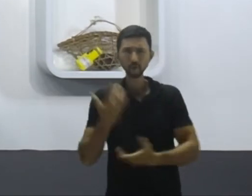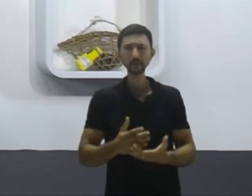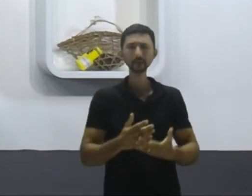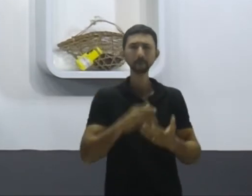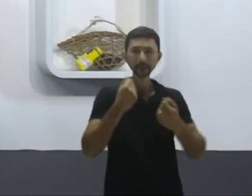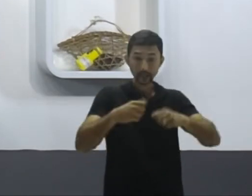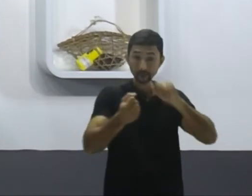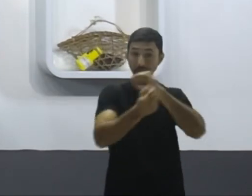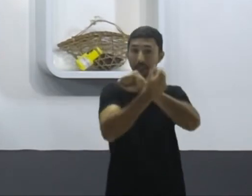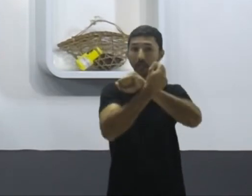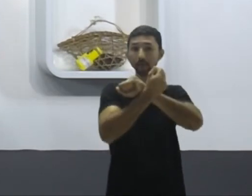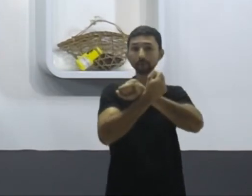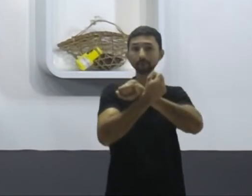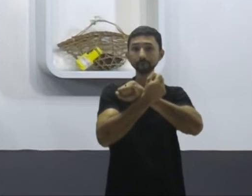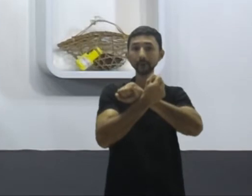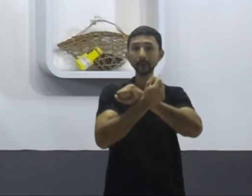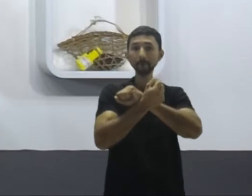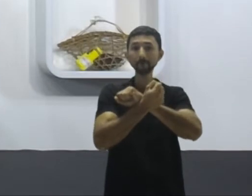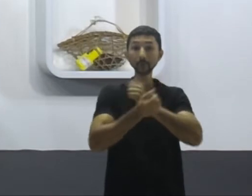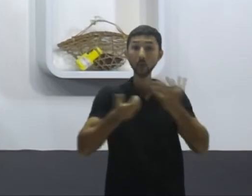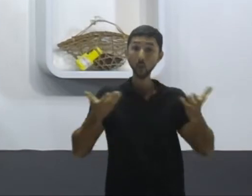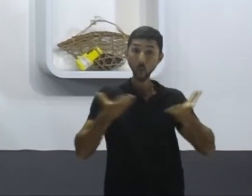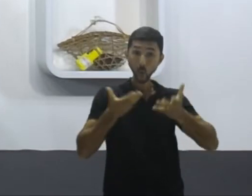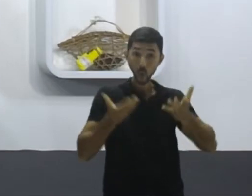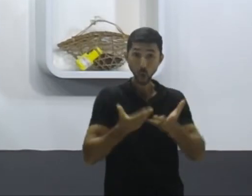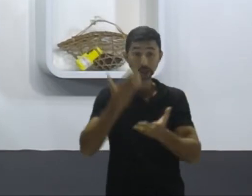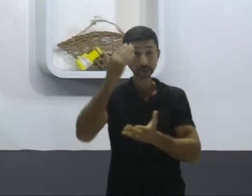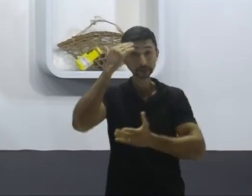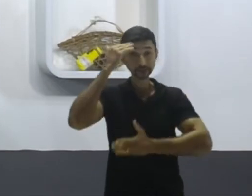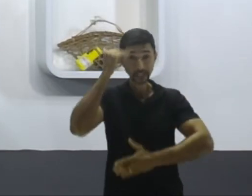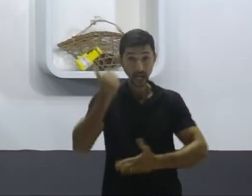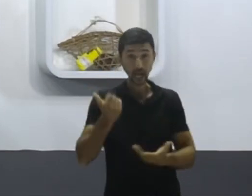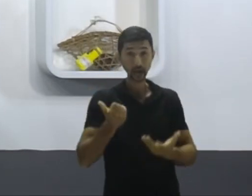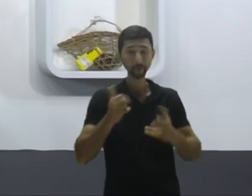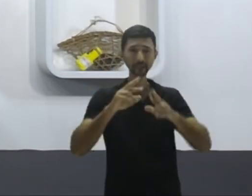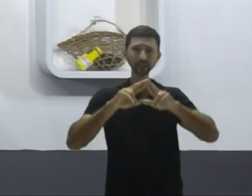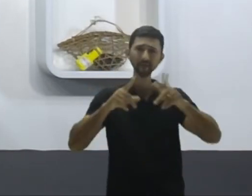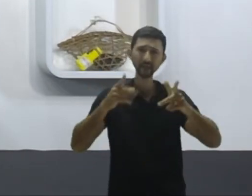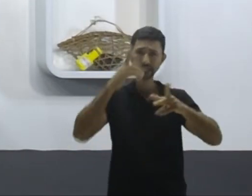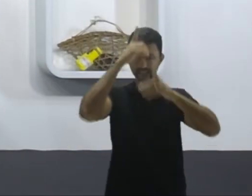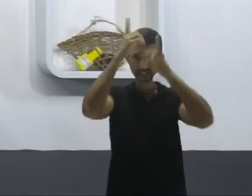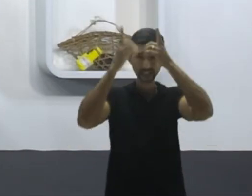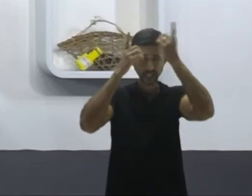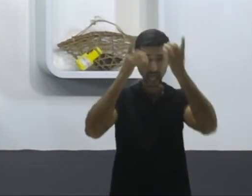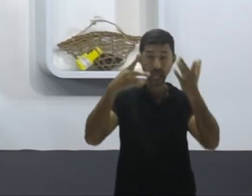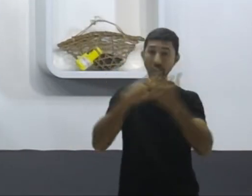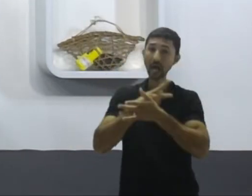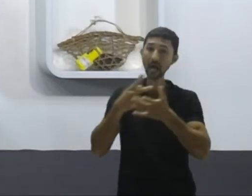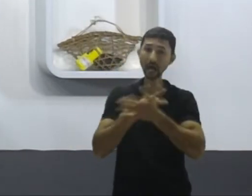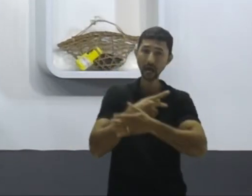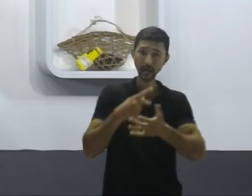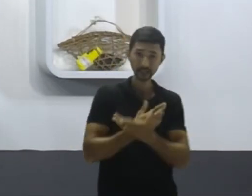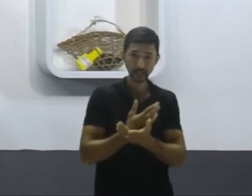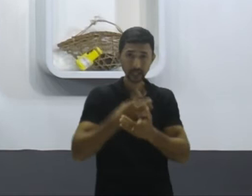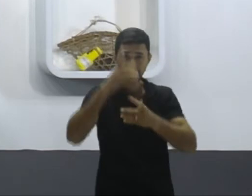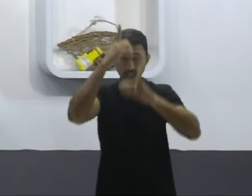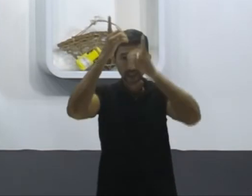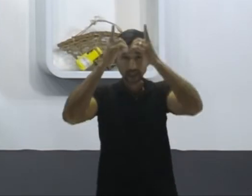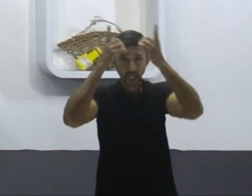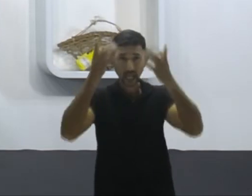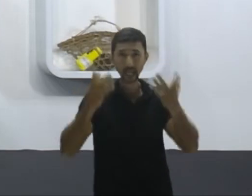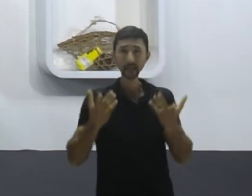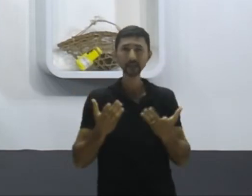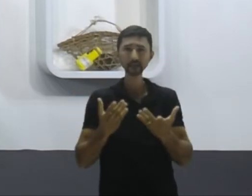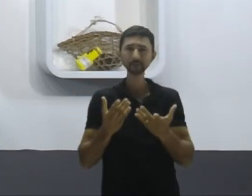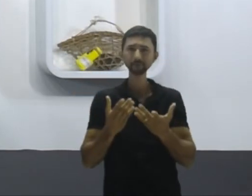escravo. Mas nós sabemos que isso aí é uma ideia ideológica, quer dizer, é algo